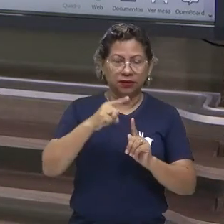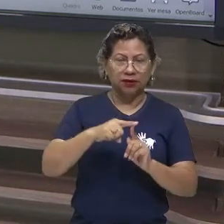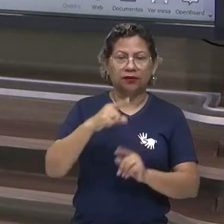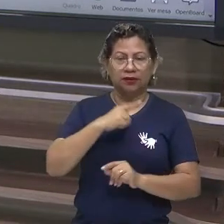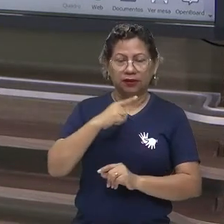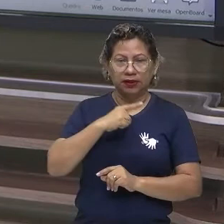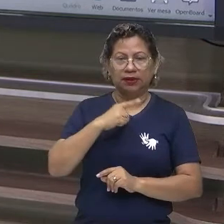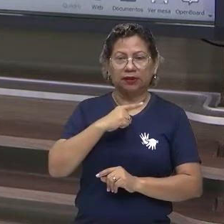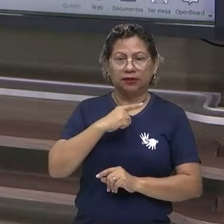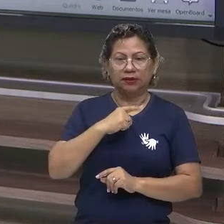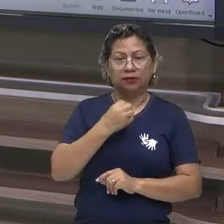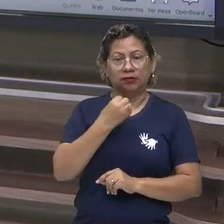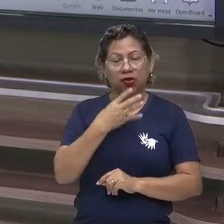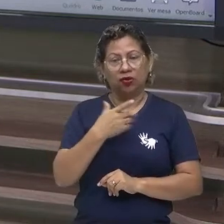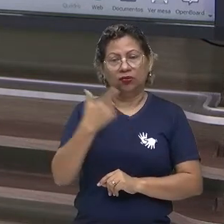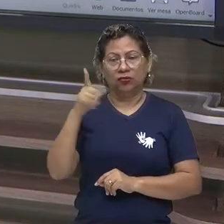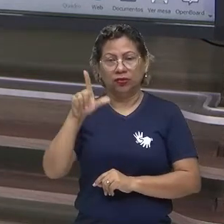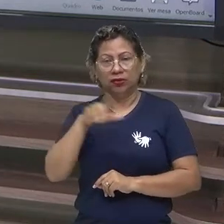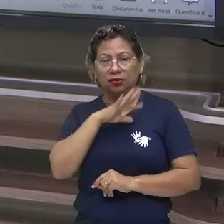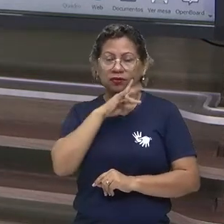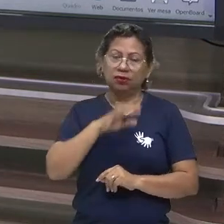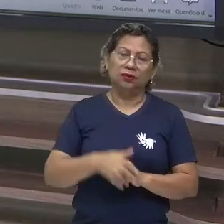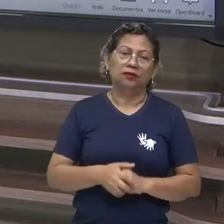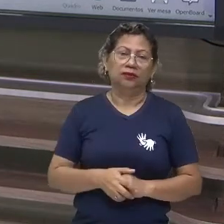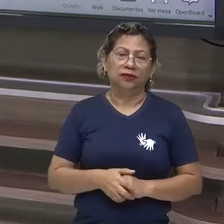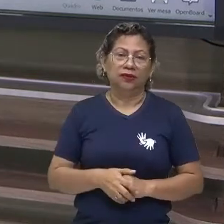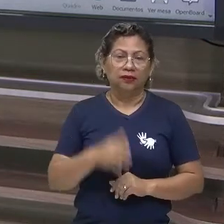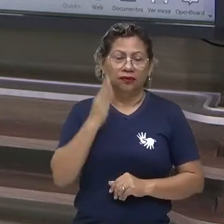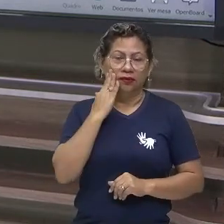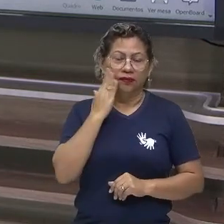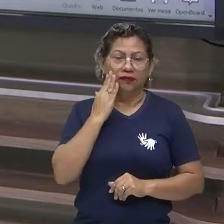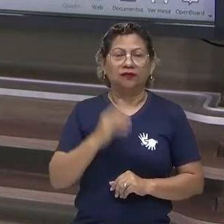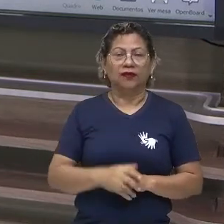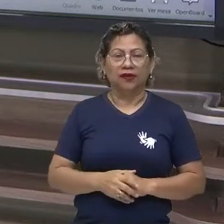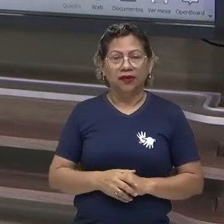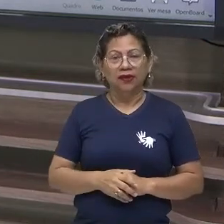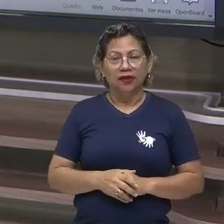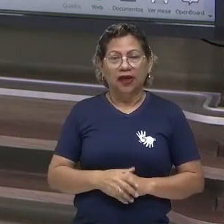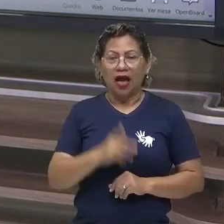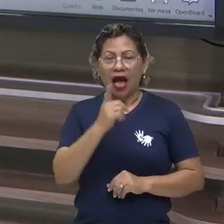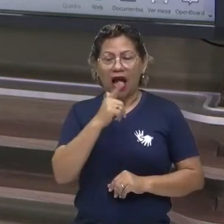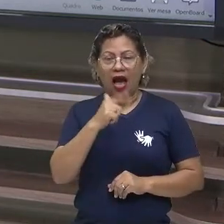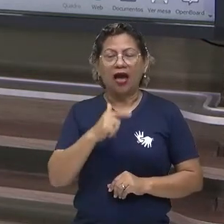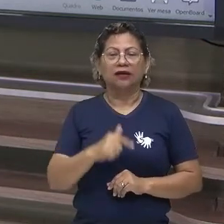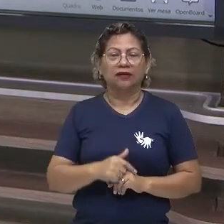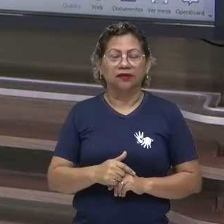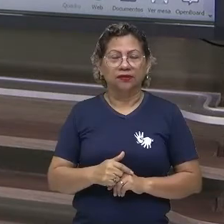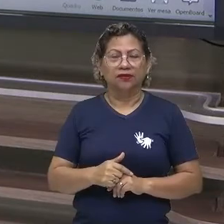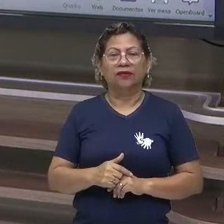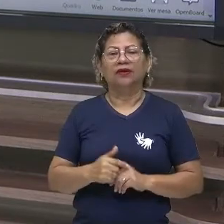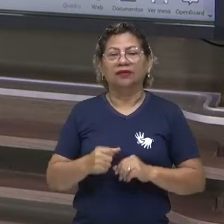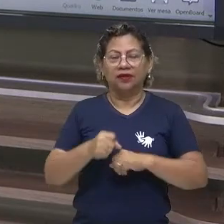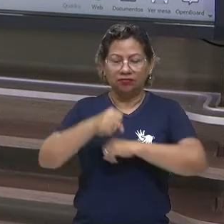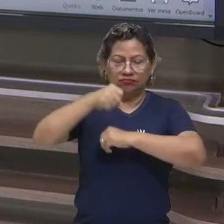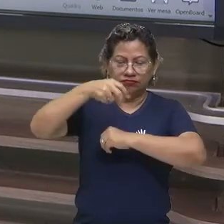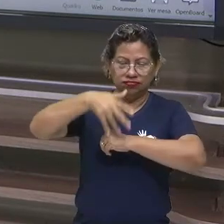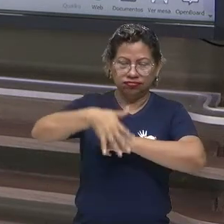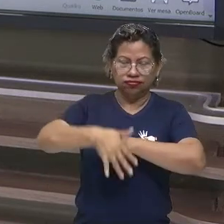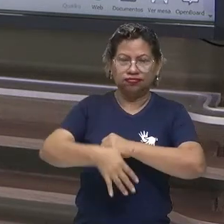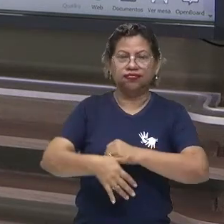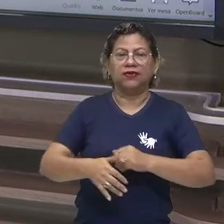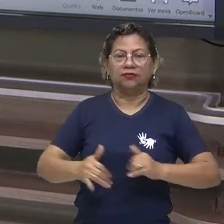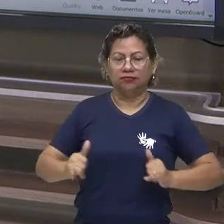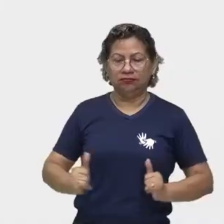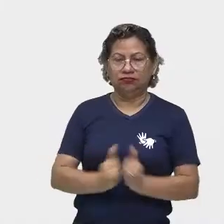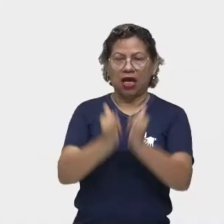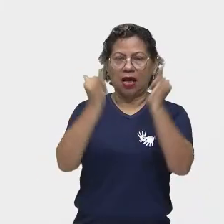vantagens e desvantagens. Né? Nesse caso aqui, a gente observa a força da água realizando esse tipo de transformação de energia. Já